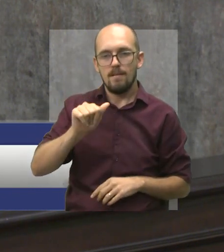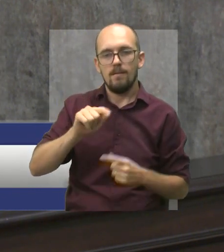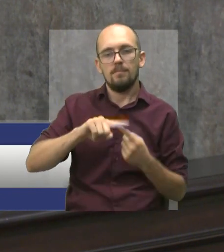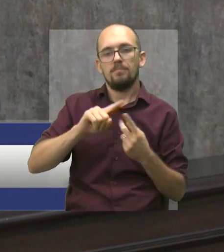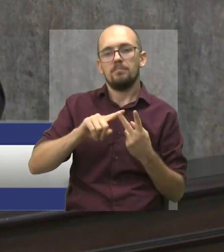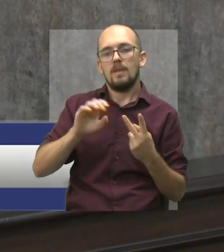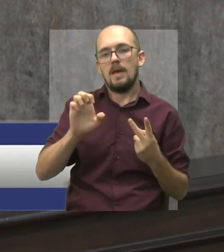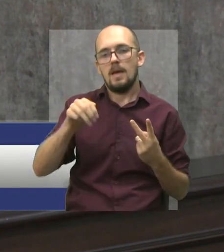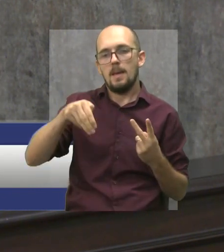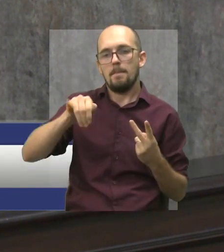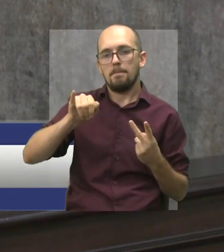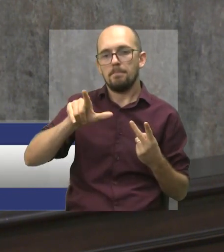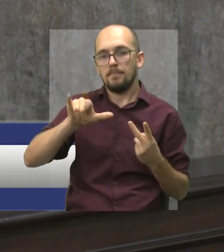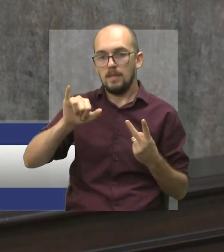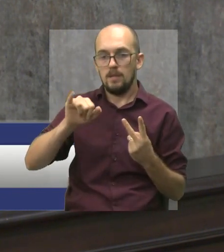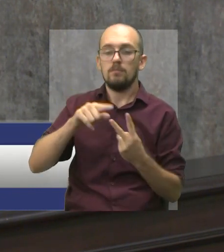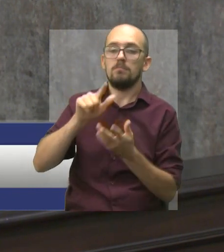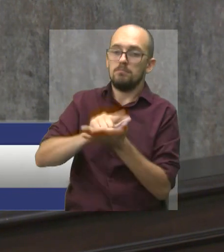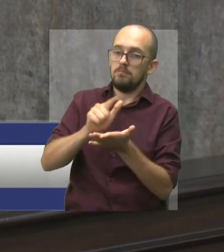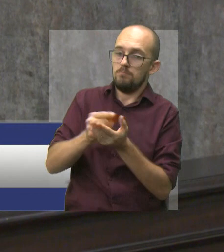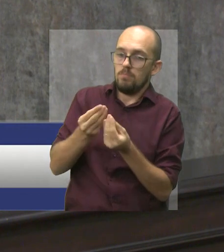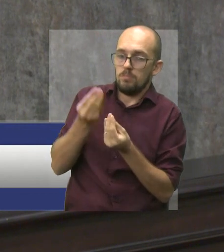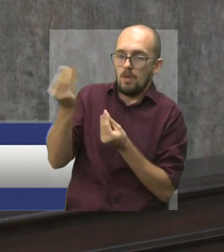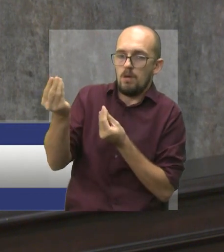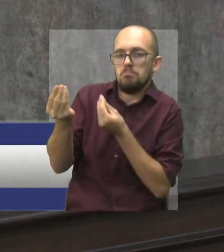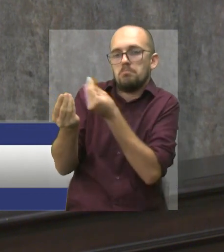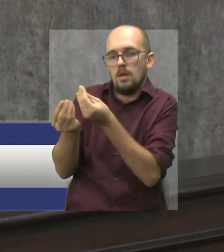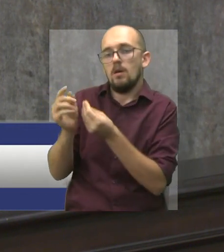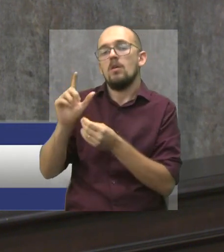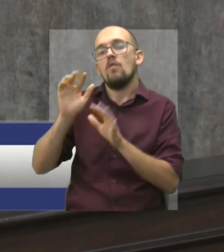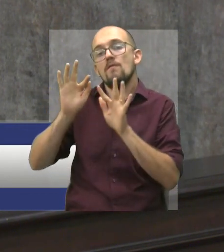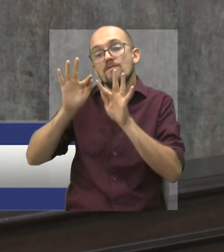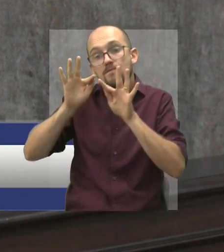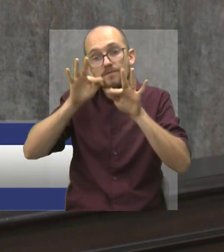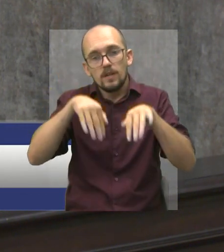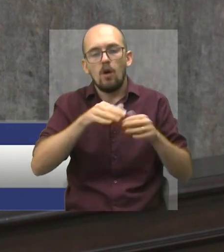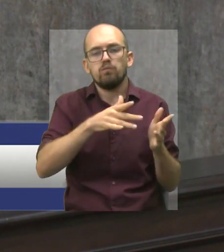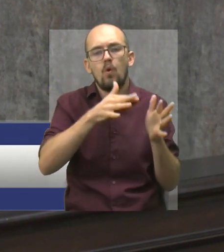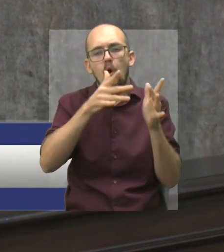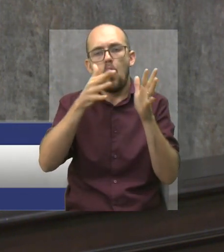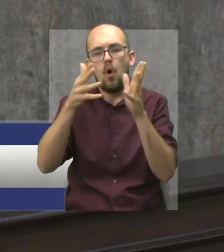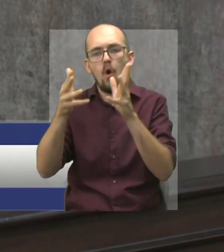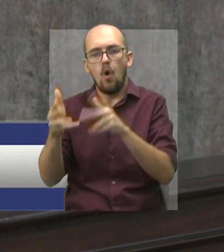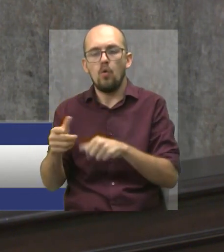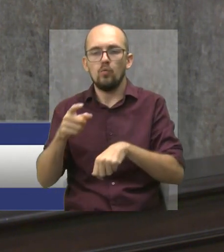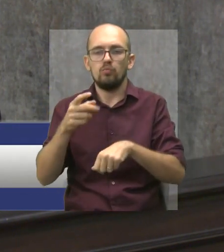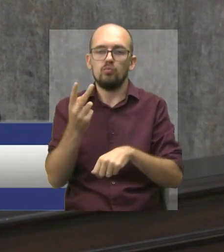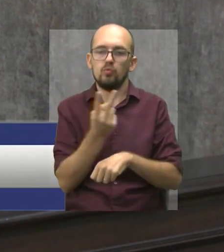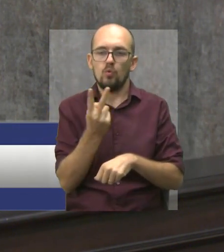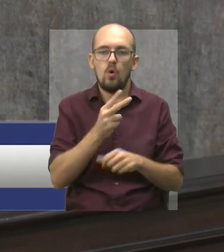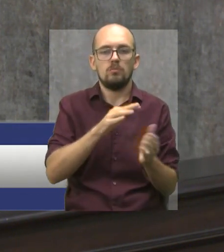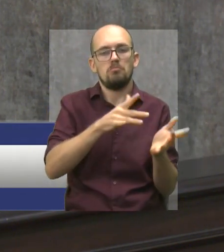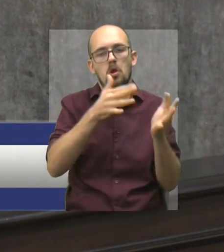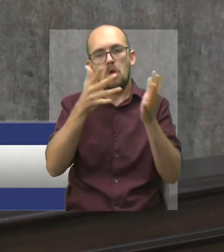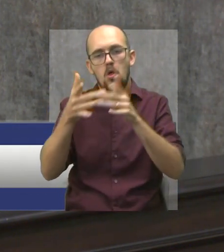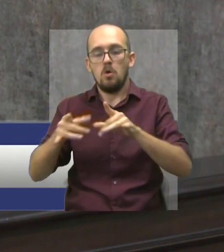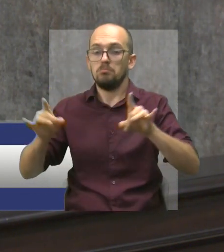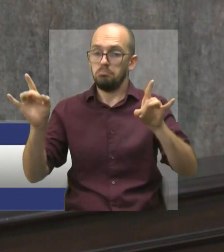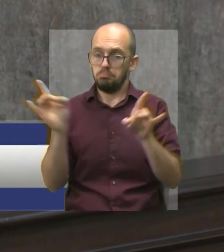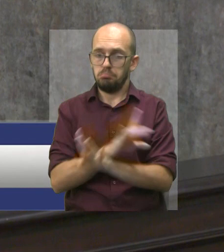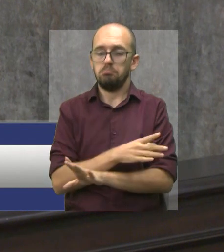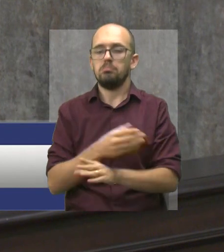vocês possam fazer esta pergunta e, ao final do evento, ao final da palestra, a hora que os 2 palestrantes terminarem